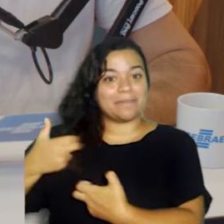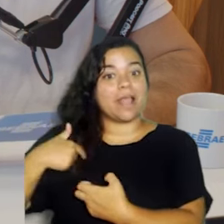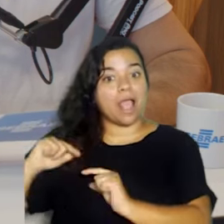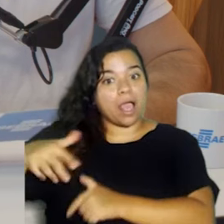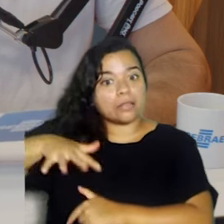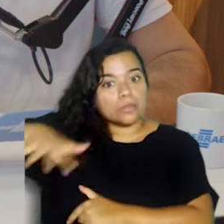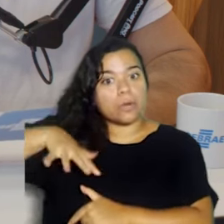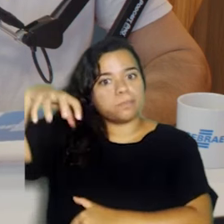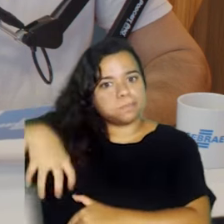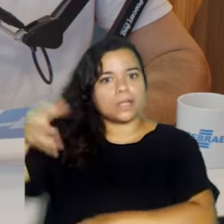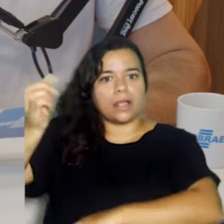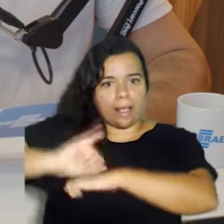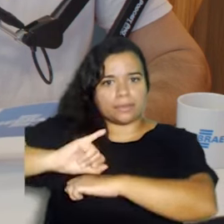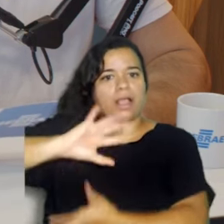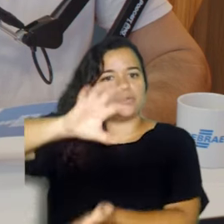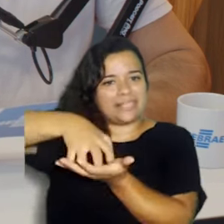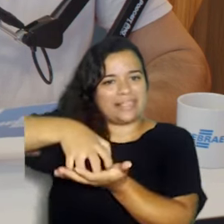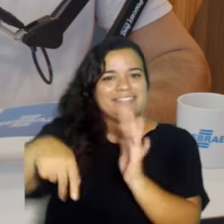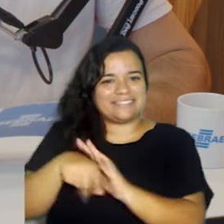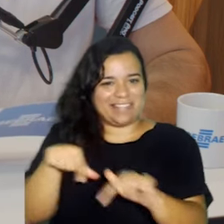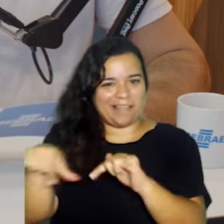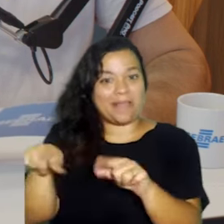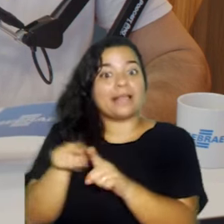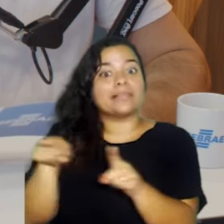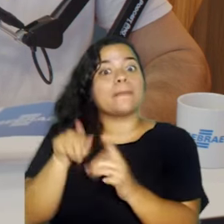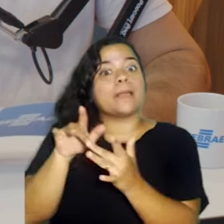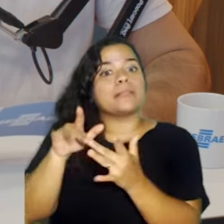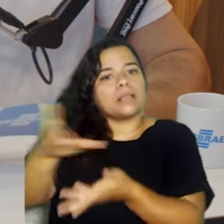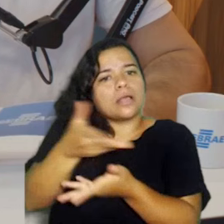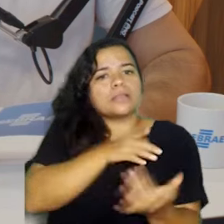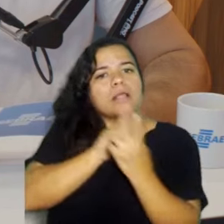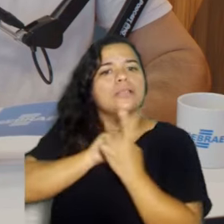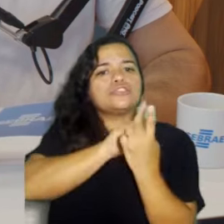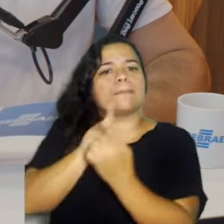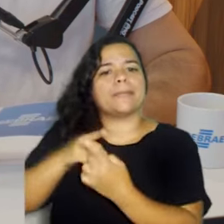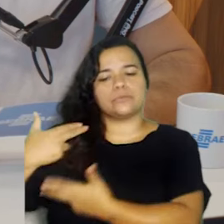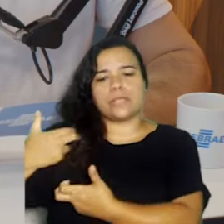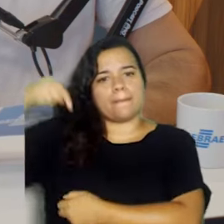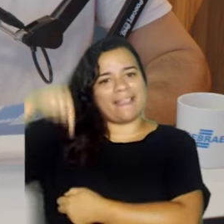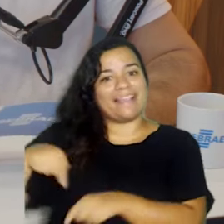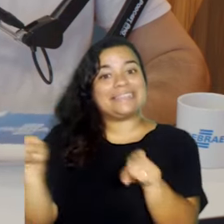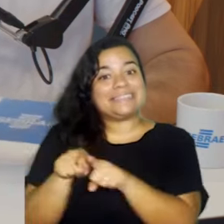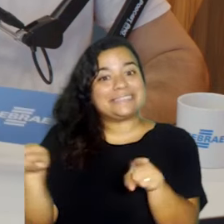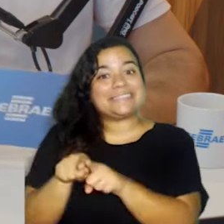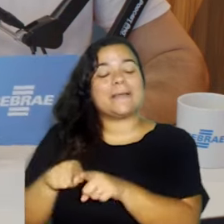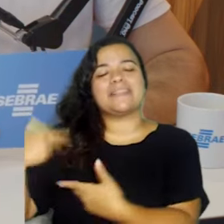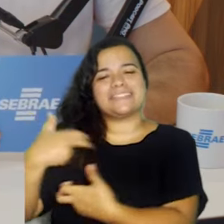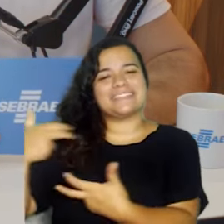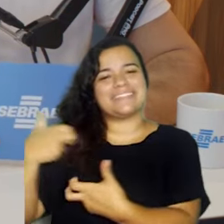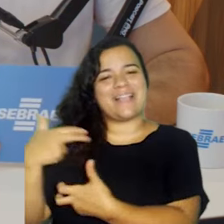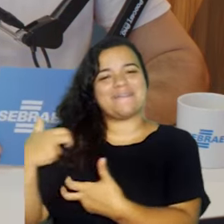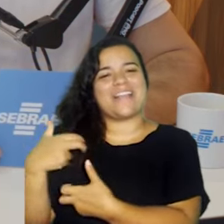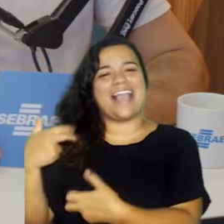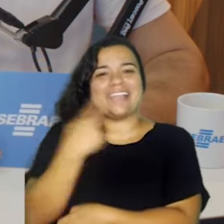atuo no escritório Regional capital centro também através dos canais de atendimento do sebrai aqui e atualmente gestora do sebrai delas estô muito